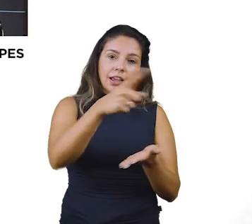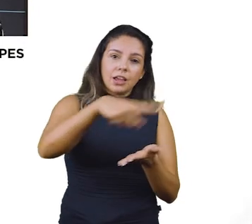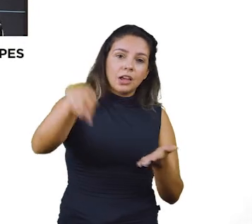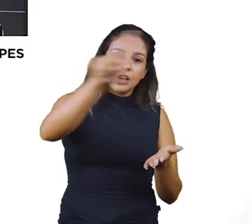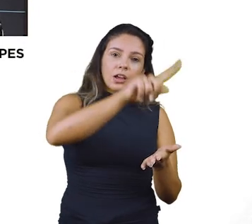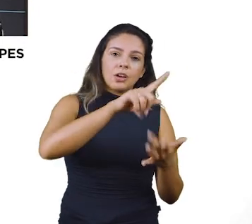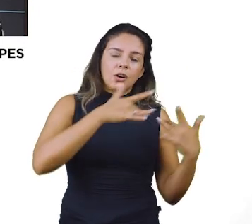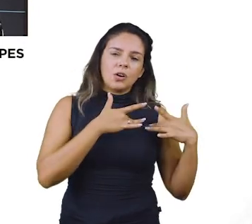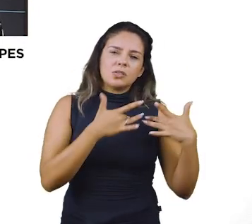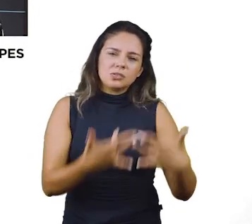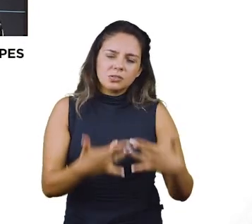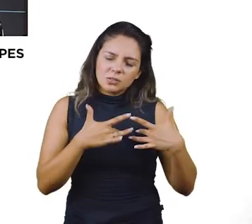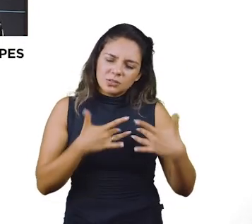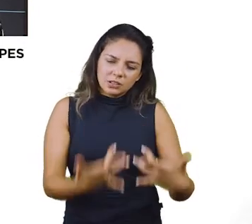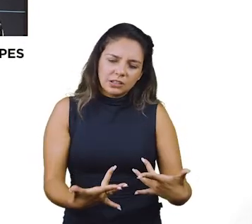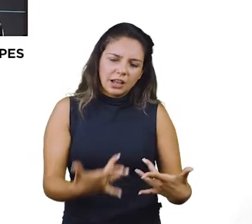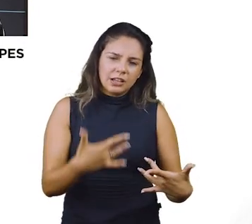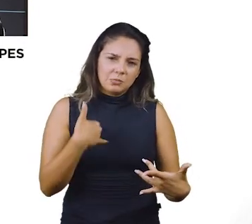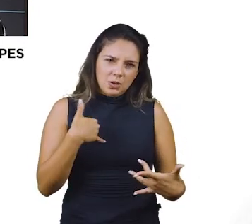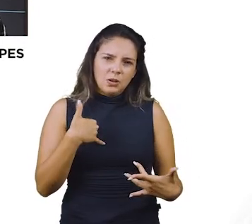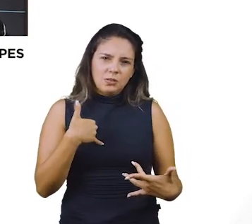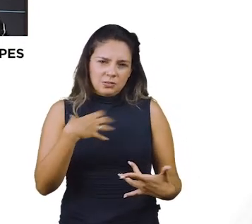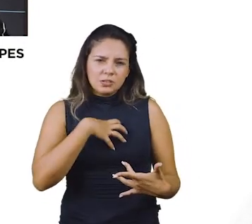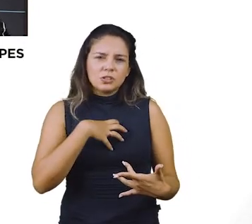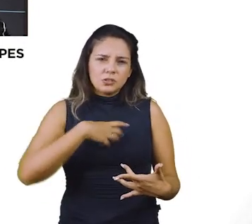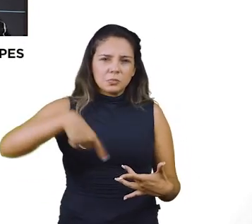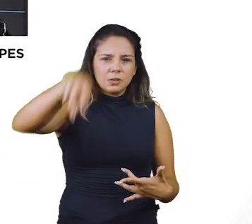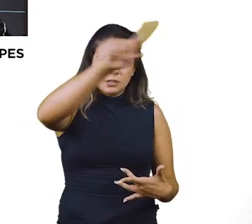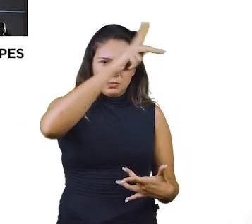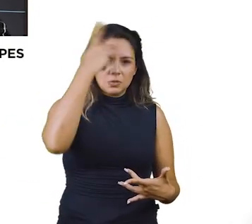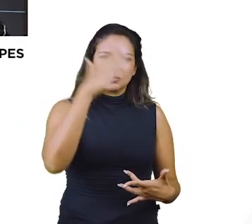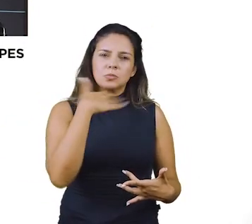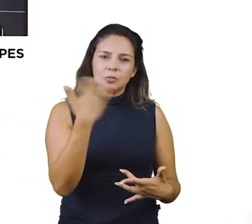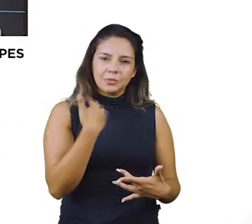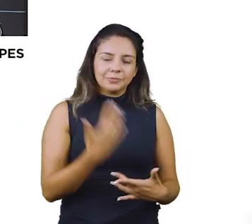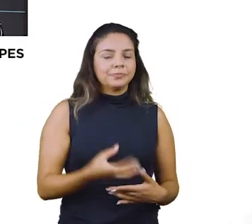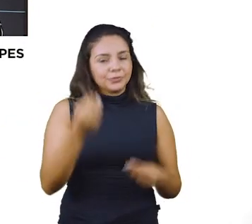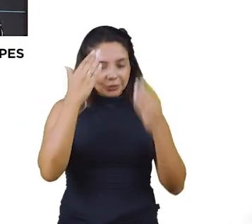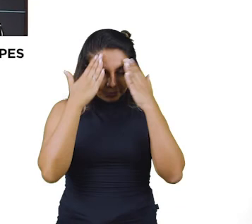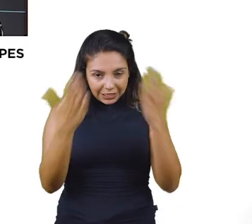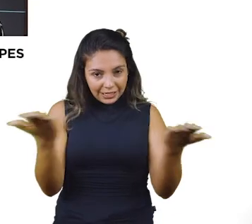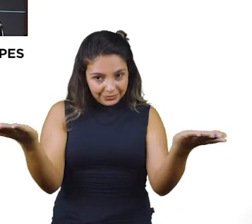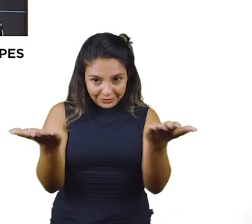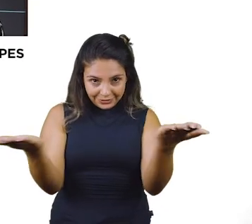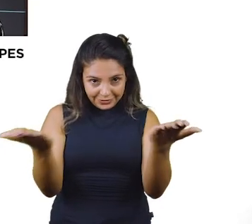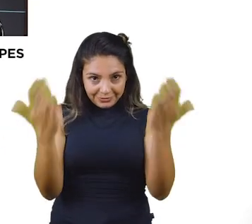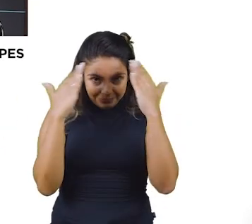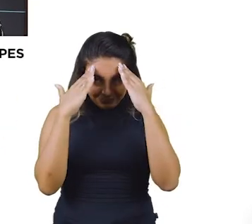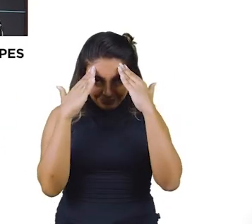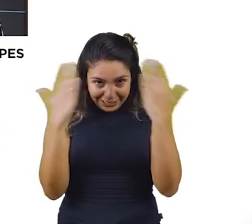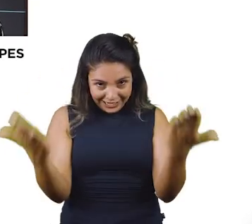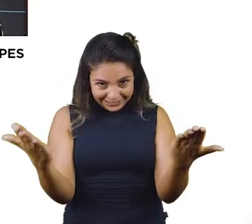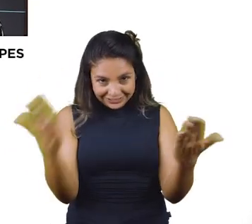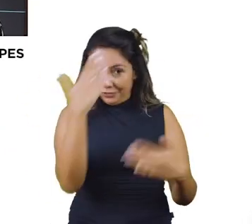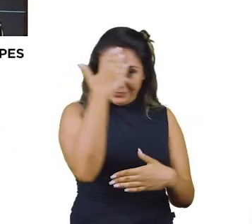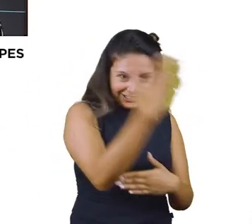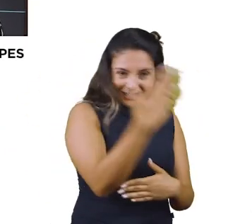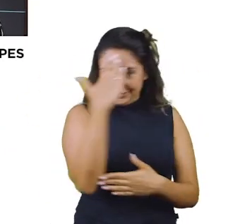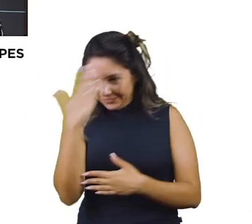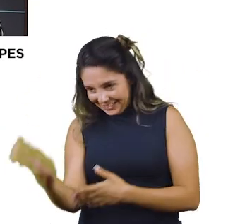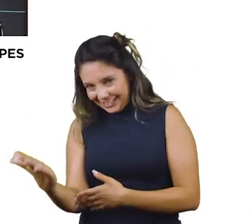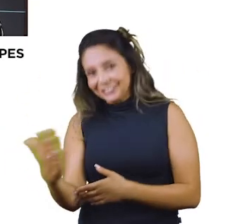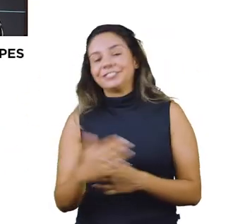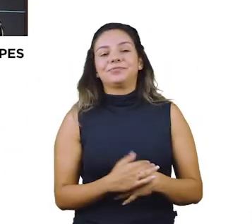famílias e nossos sentimentos a todos. Agradeço a colaboração de vocês, a participação nessa noite agradável aqui, entre amigos.